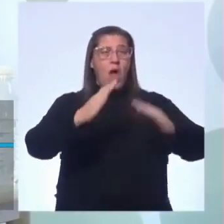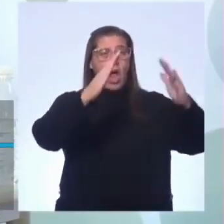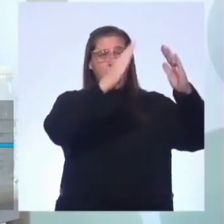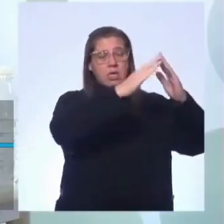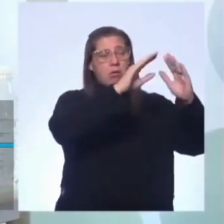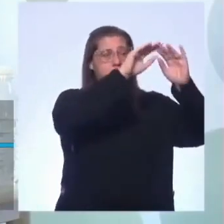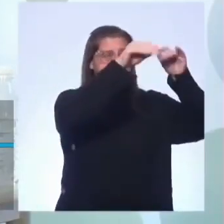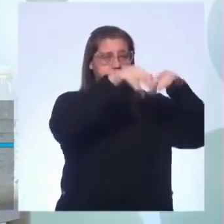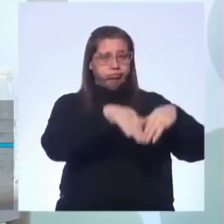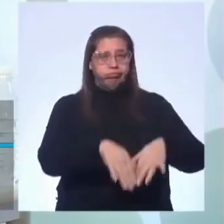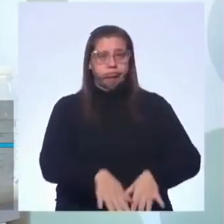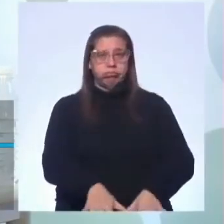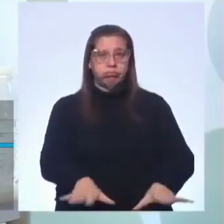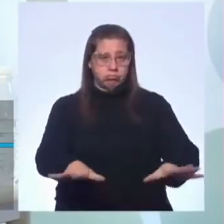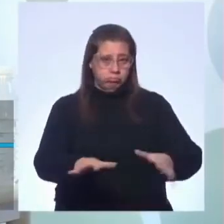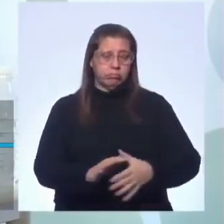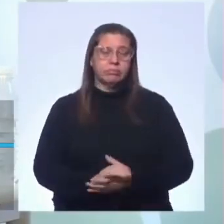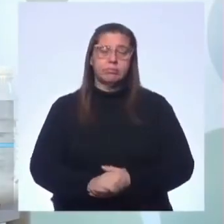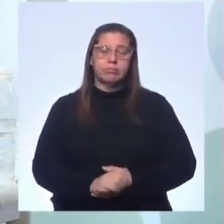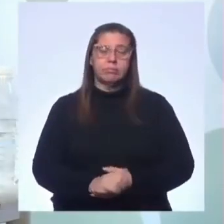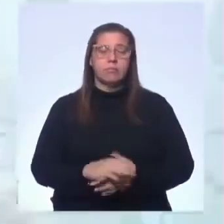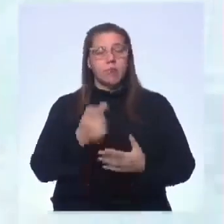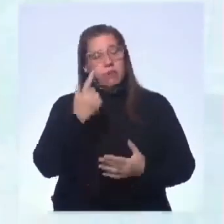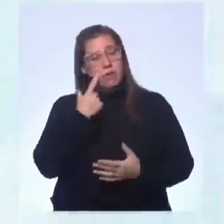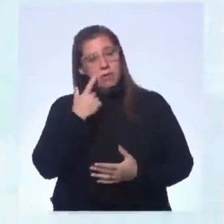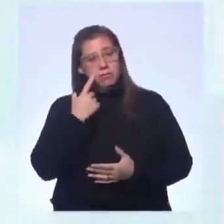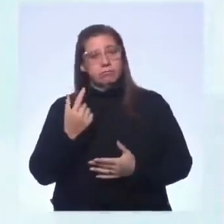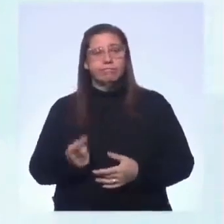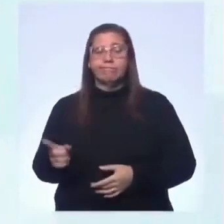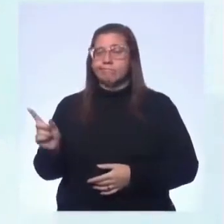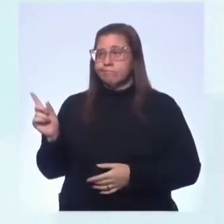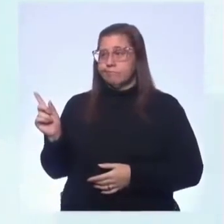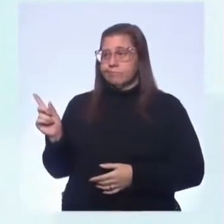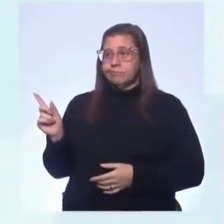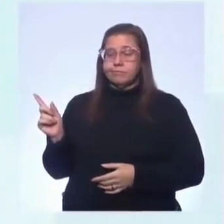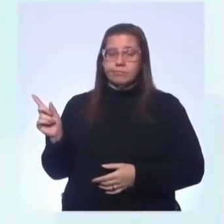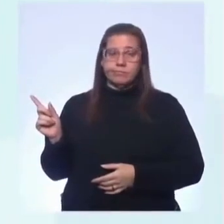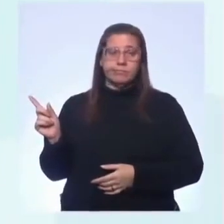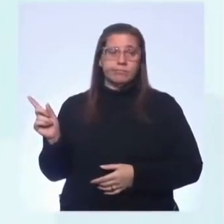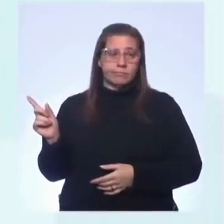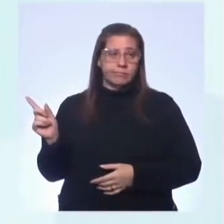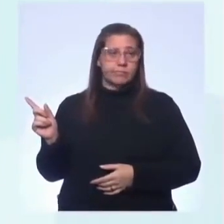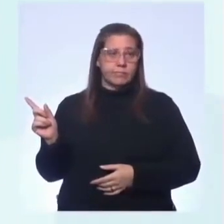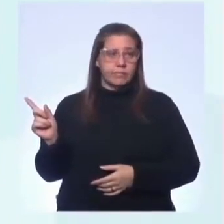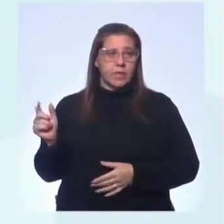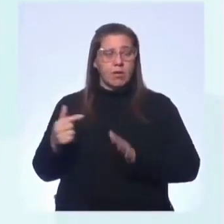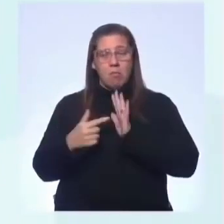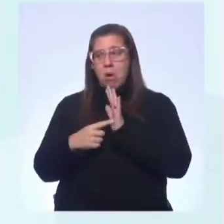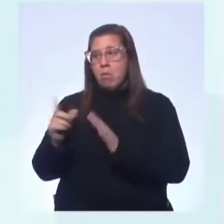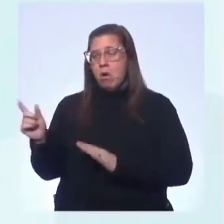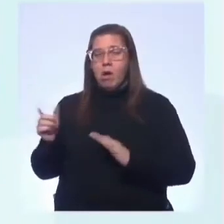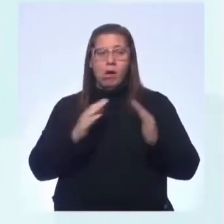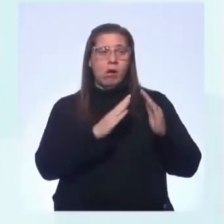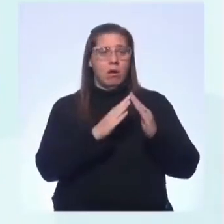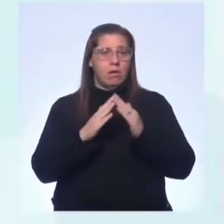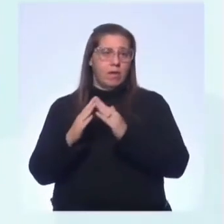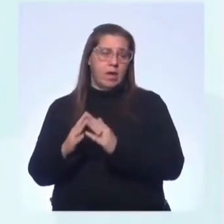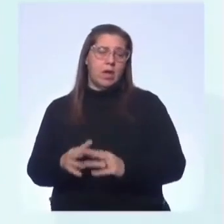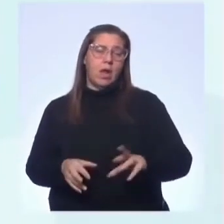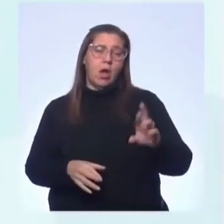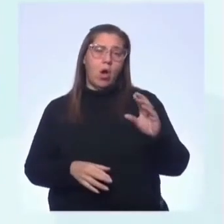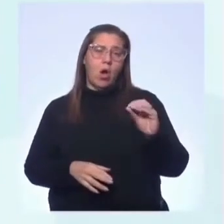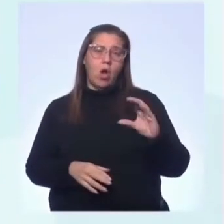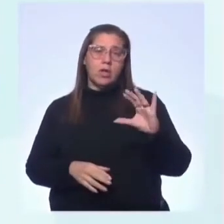segregação urbana aí, o contraste social está aí na tela, né, mostrando essa imagem aí da favela da Rocinha, a maior